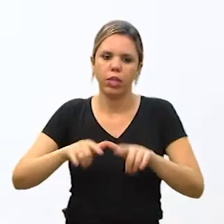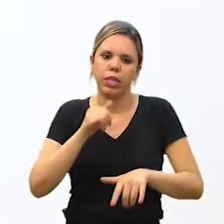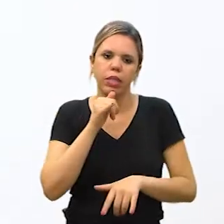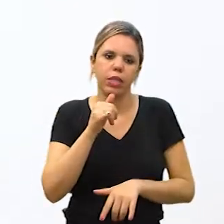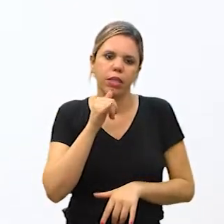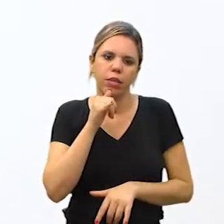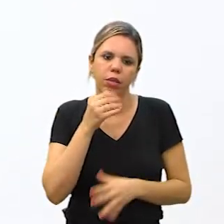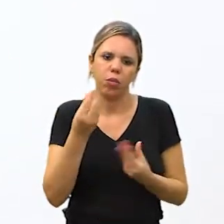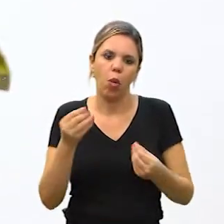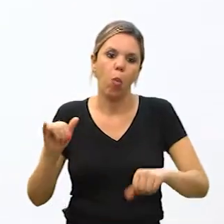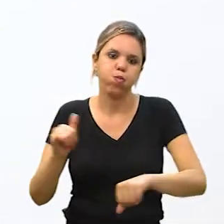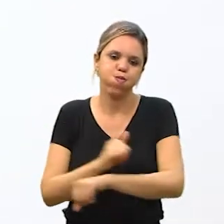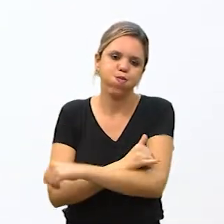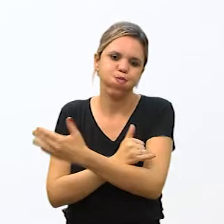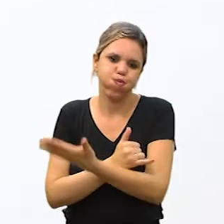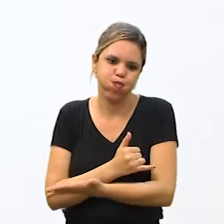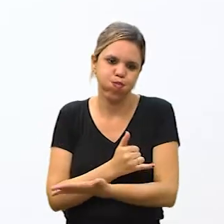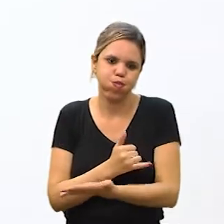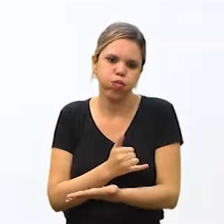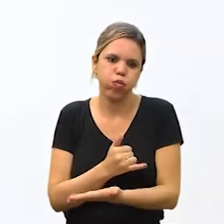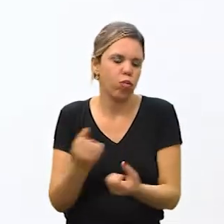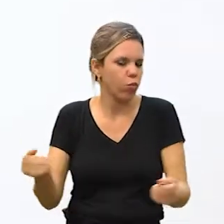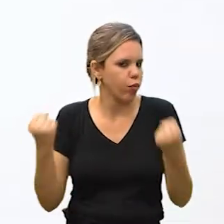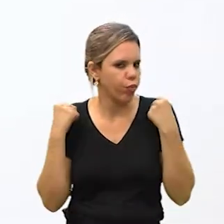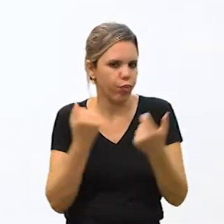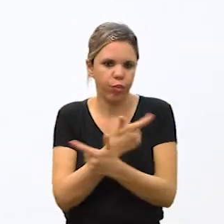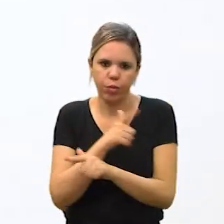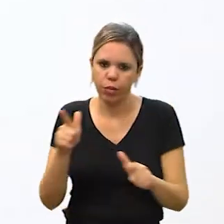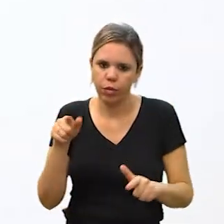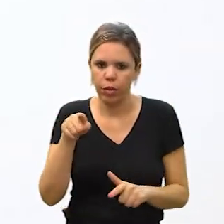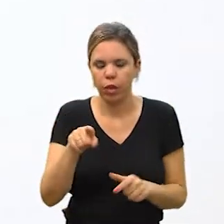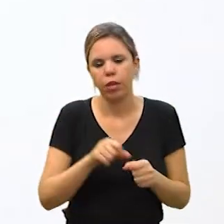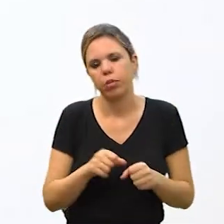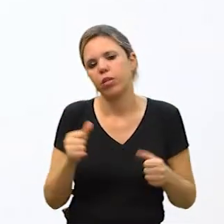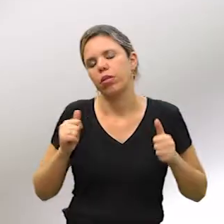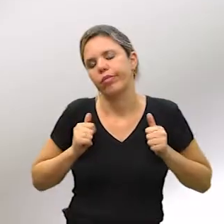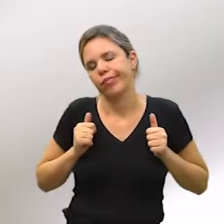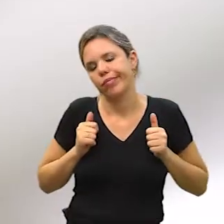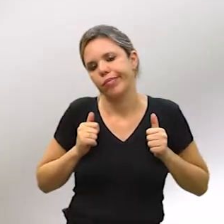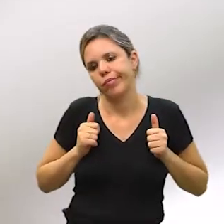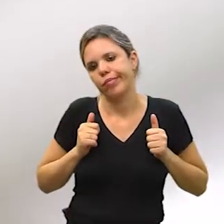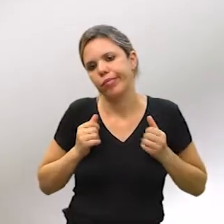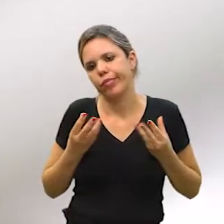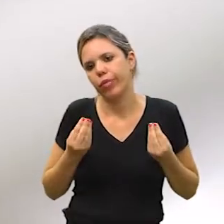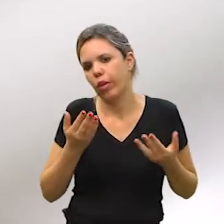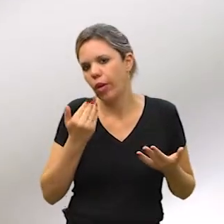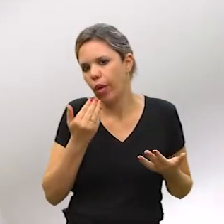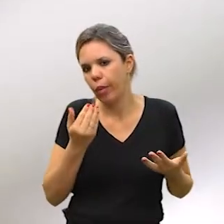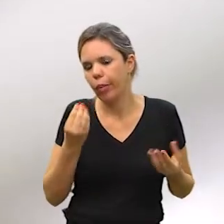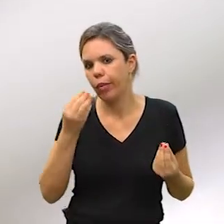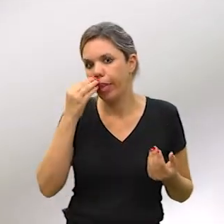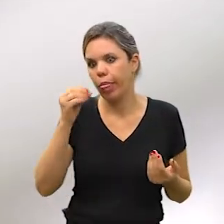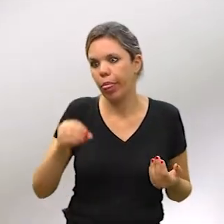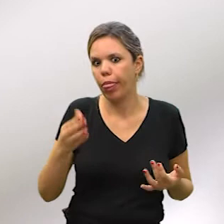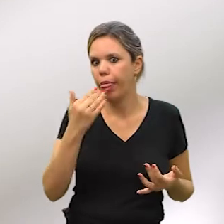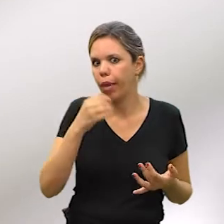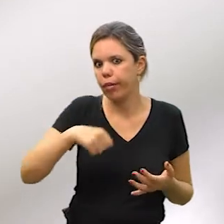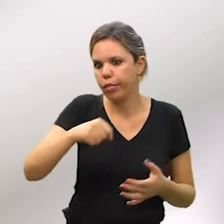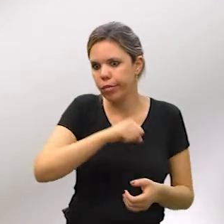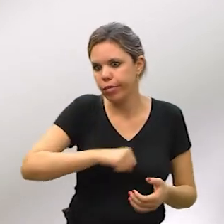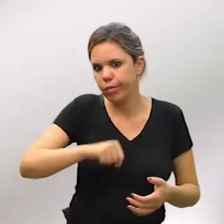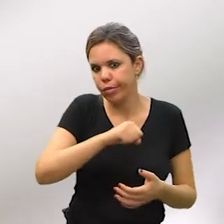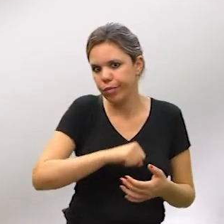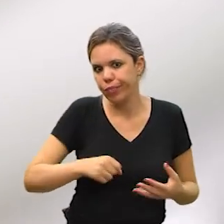por exemplo o excesso de peso falta de atividade física então sedentarismo o excesso de consumo de sal na comida